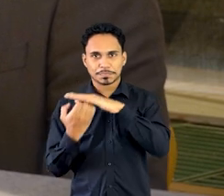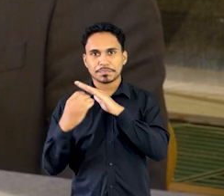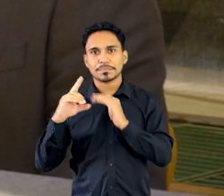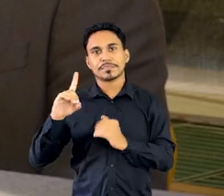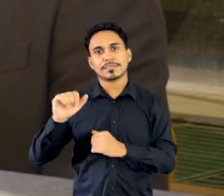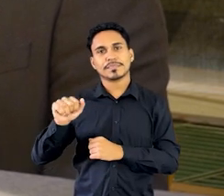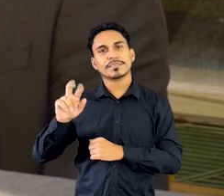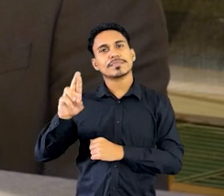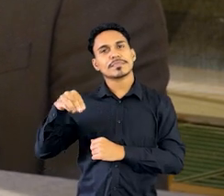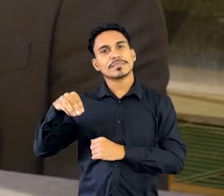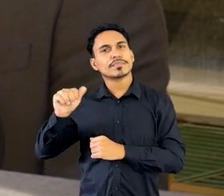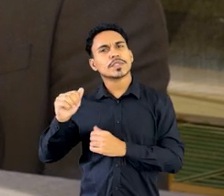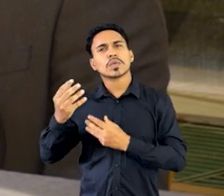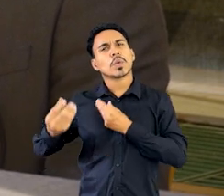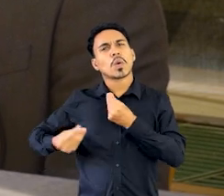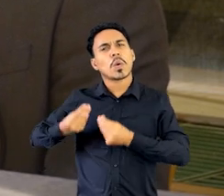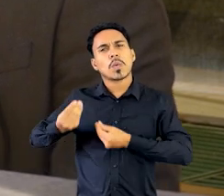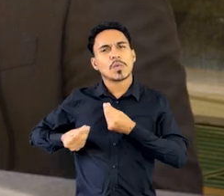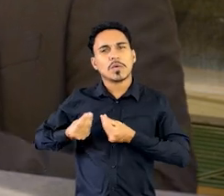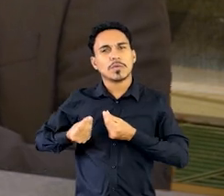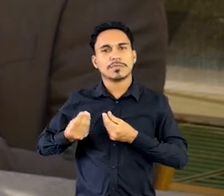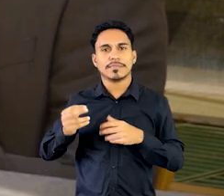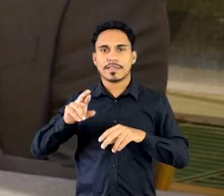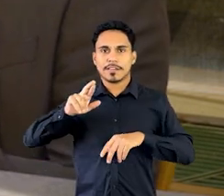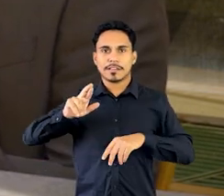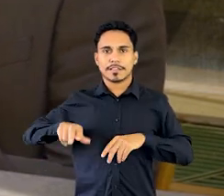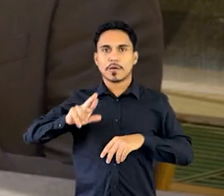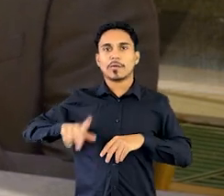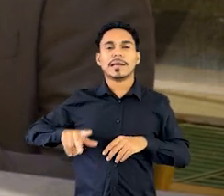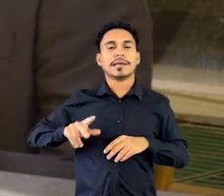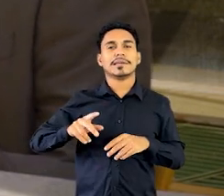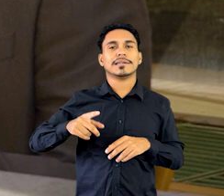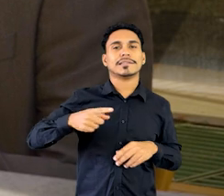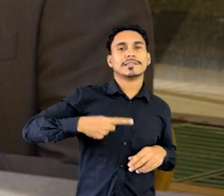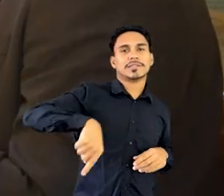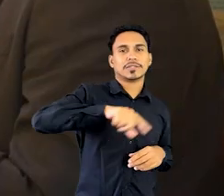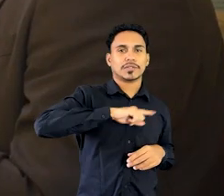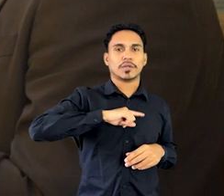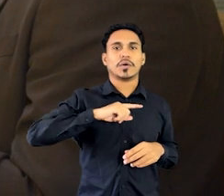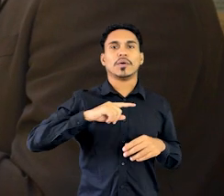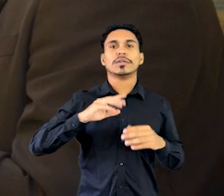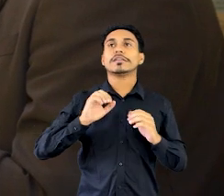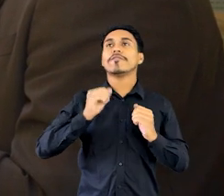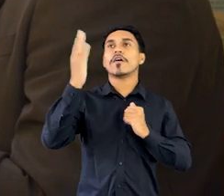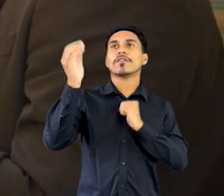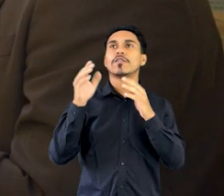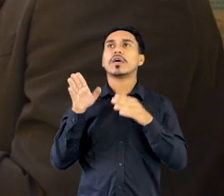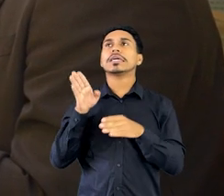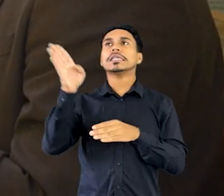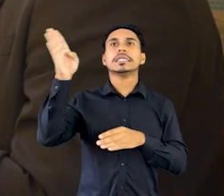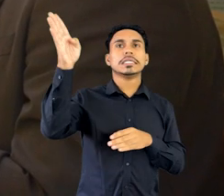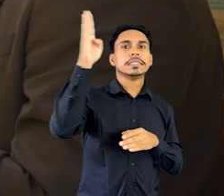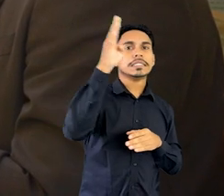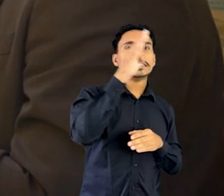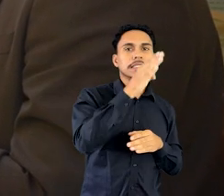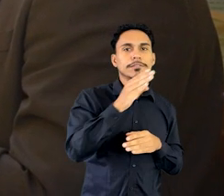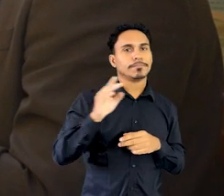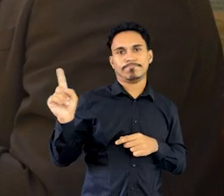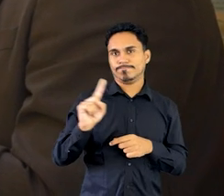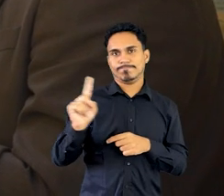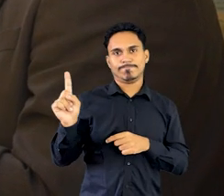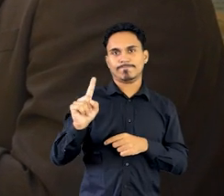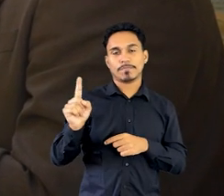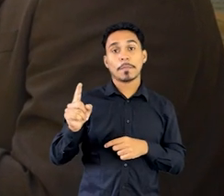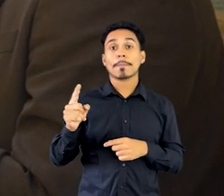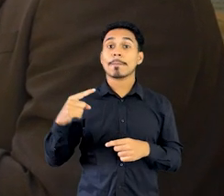diálogo com com o conif não no diálogo para fora porque isso Fernanda e Alexandre fazem com muita maestria